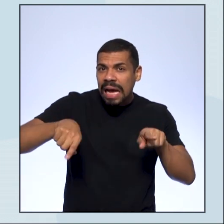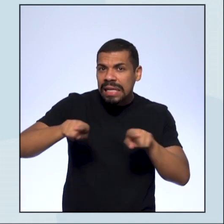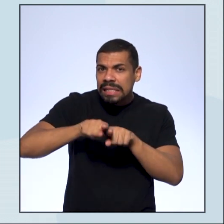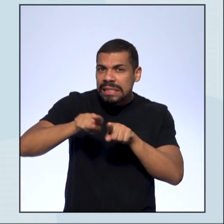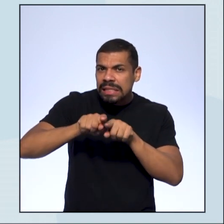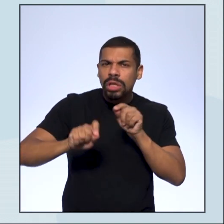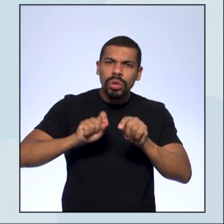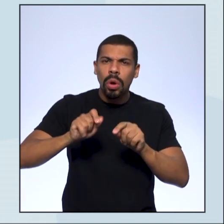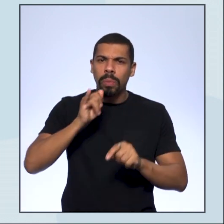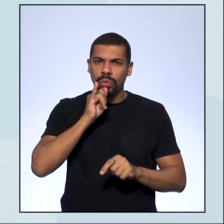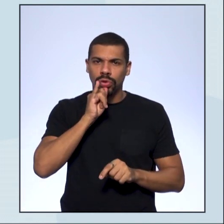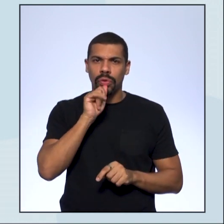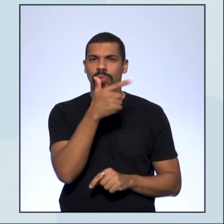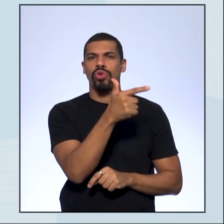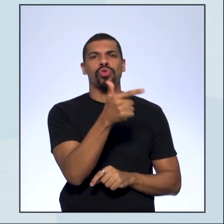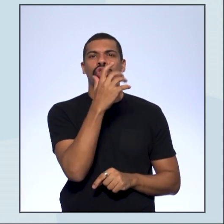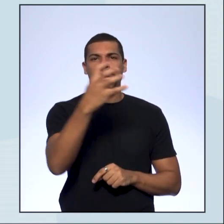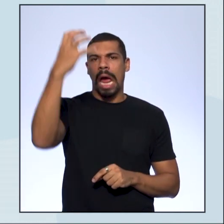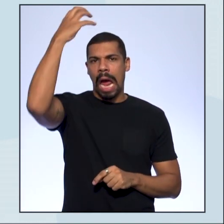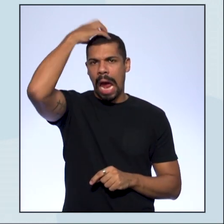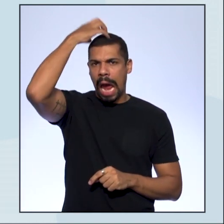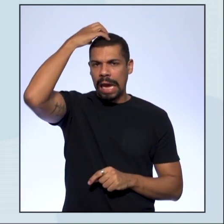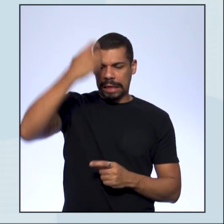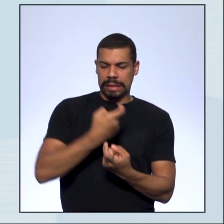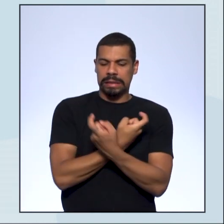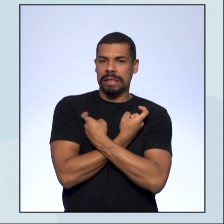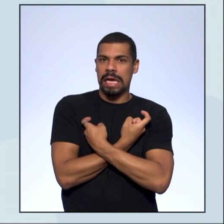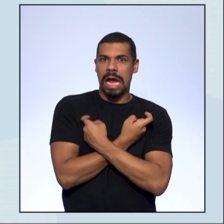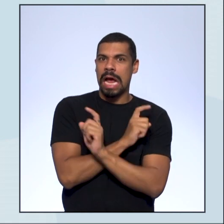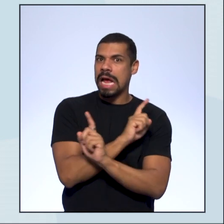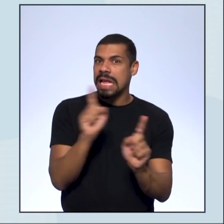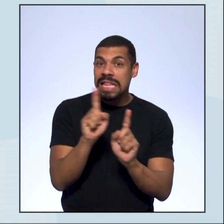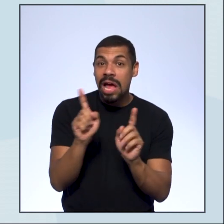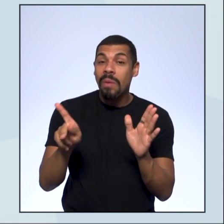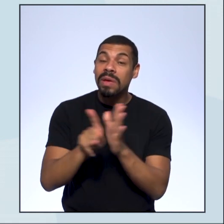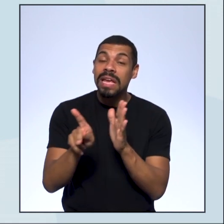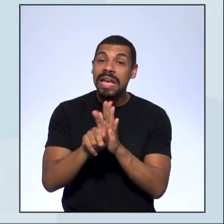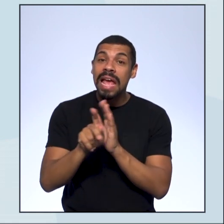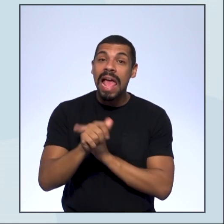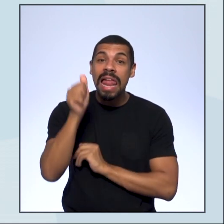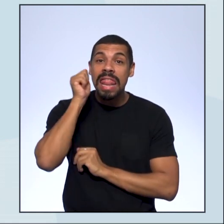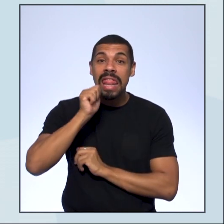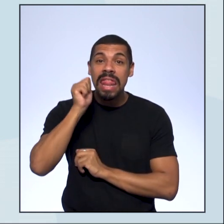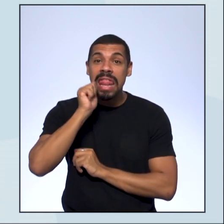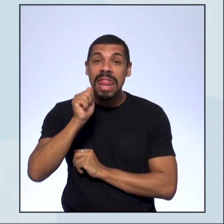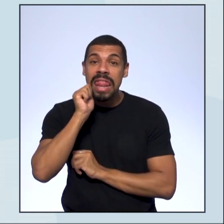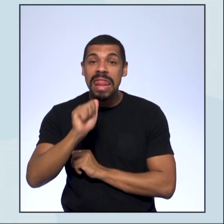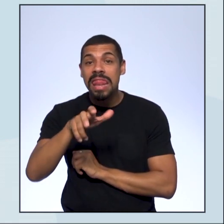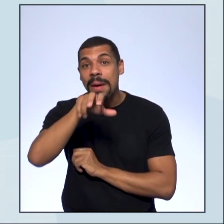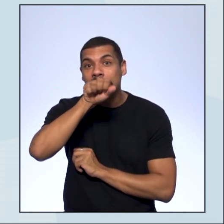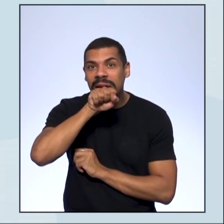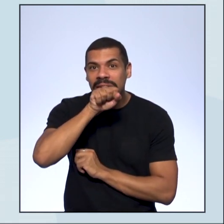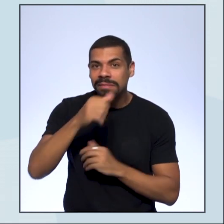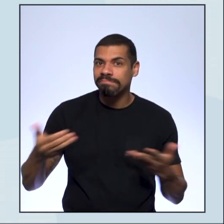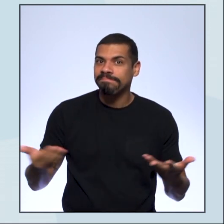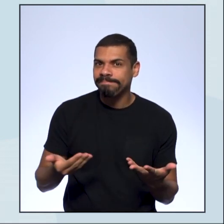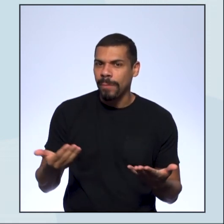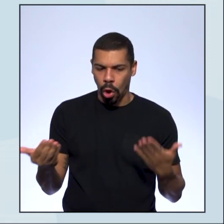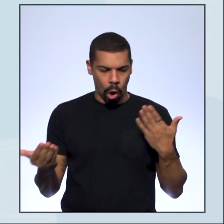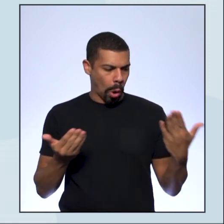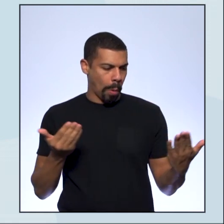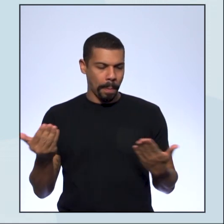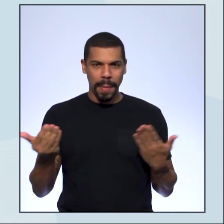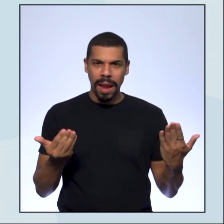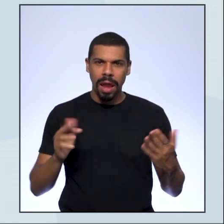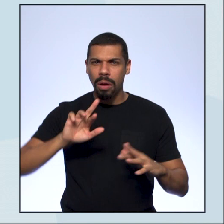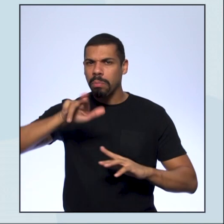existiam reis ou faraós, eram as rainhas mãe, né? Então isso é uma coisa diferente se a gente for comparar com outras civilizações